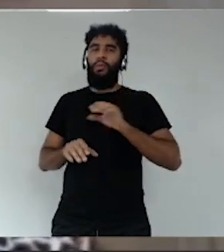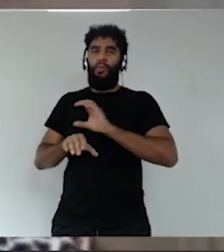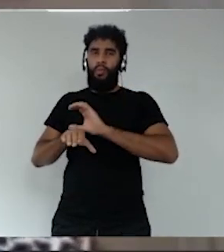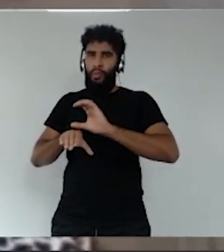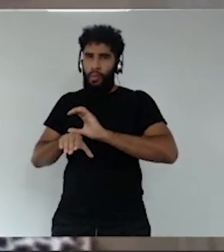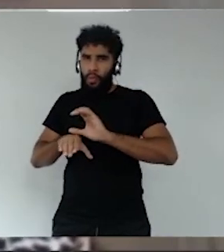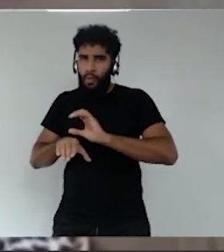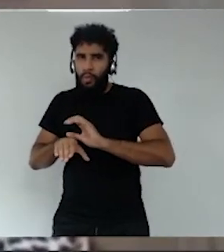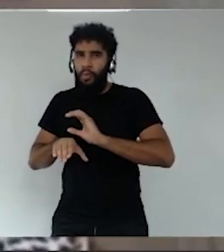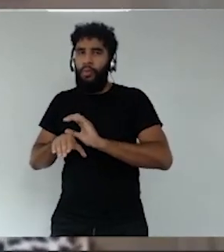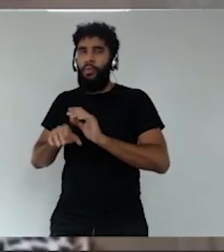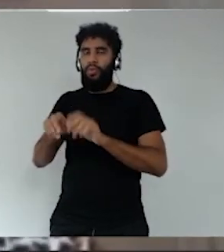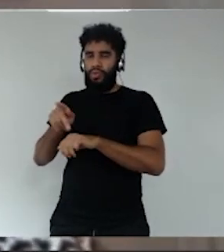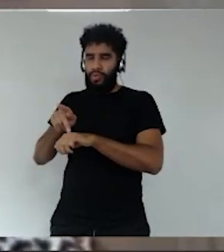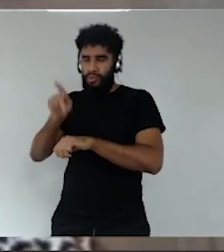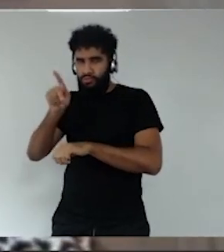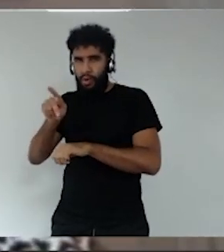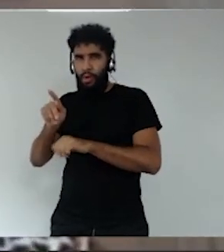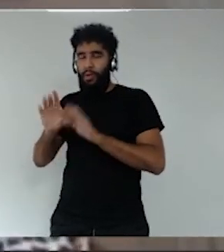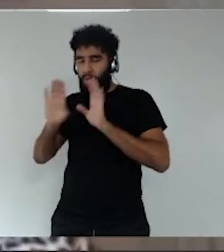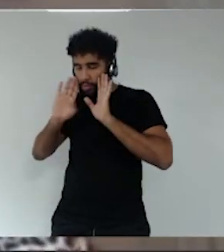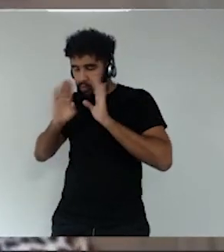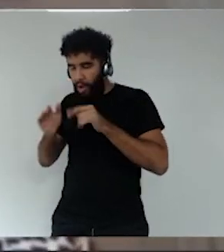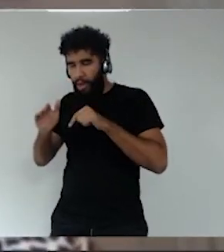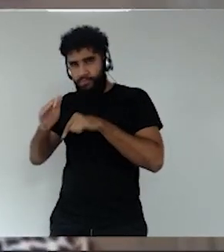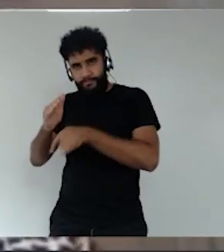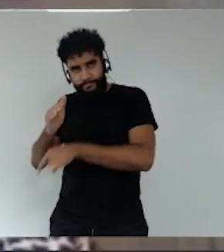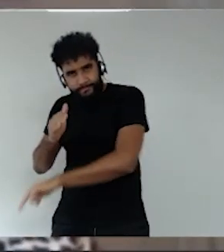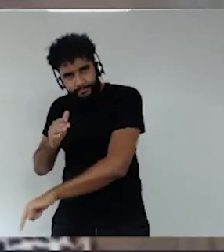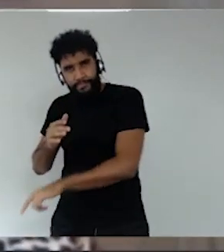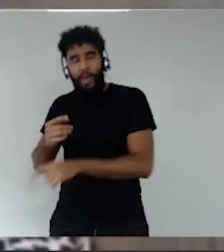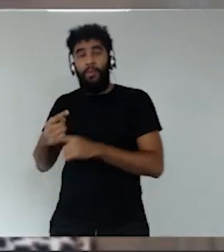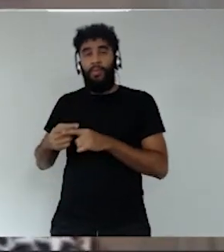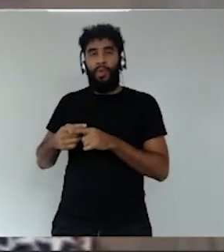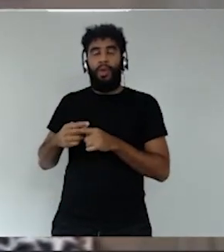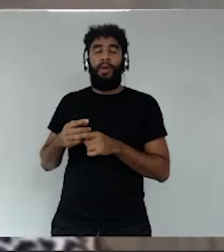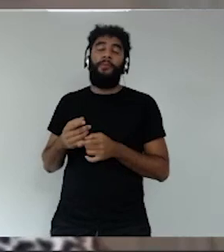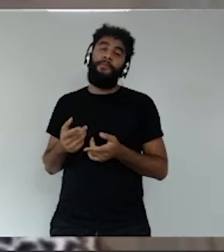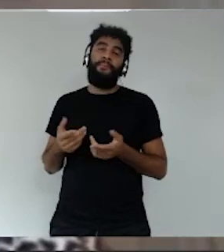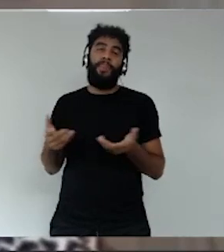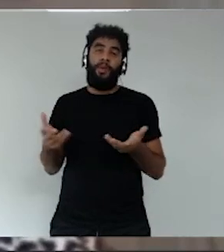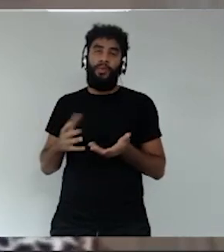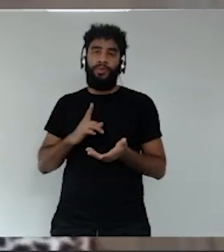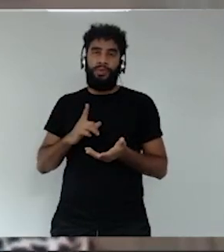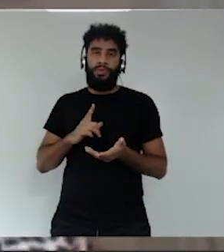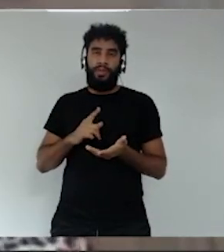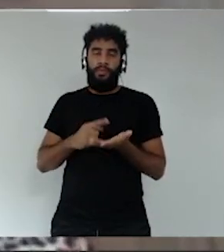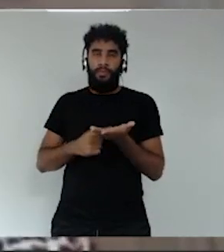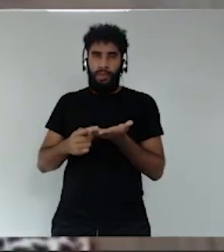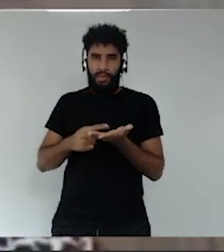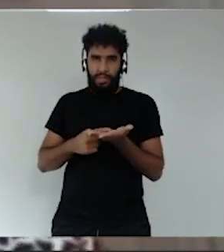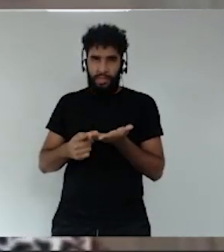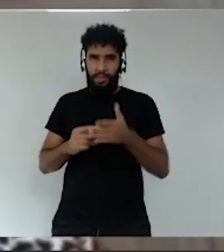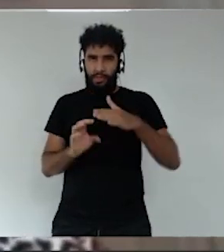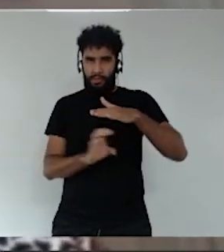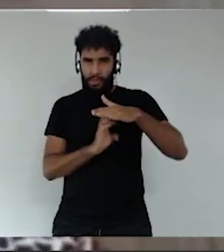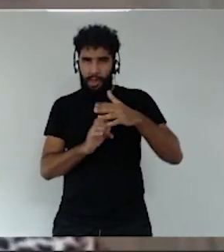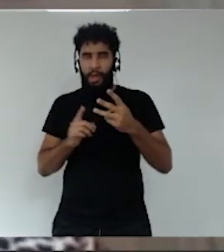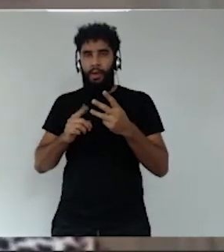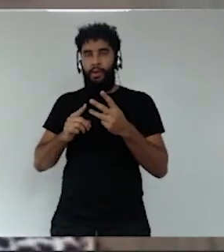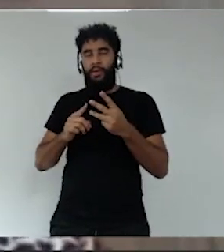faça cursos de especialização, como o doutor Carlos também mencionou, né? Hoje nós temos mediação empresarial,